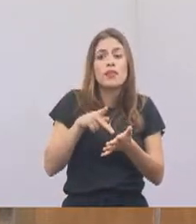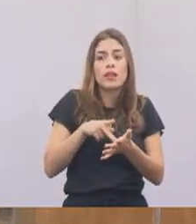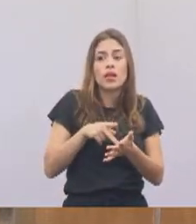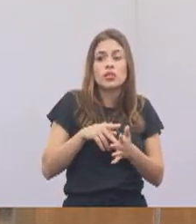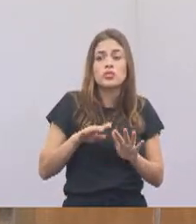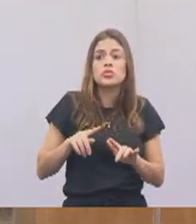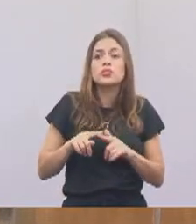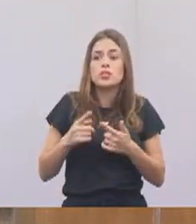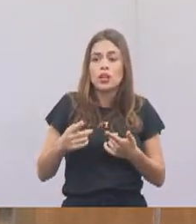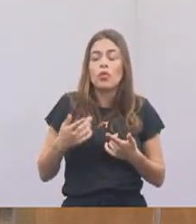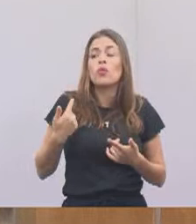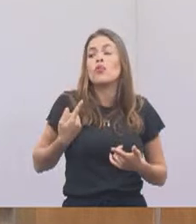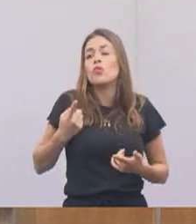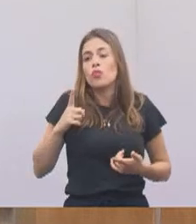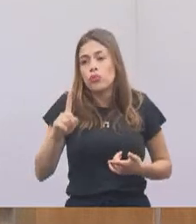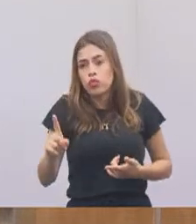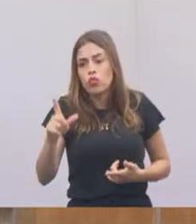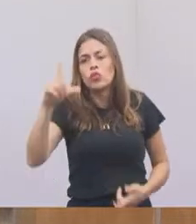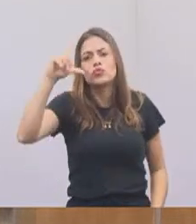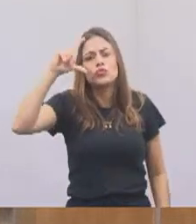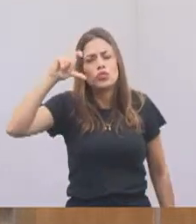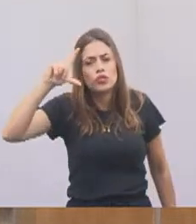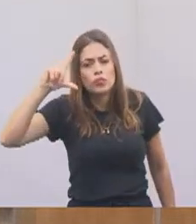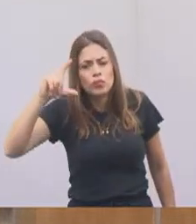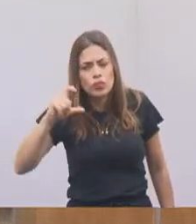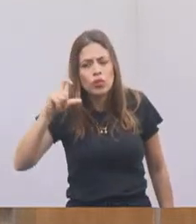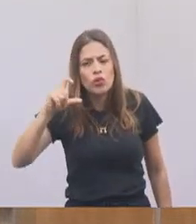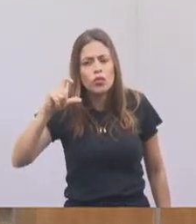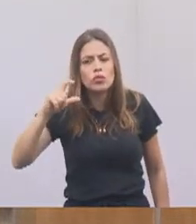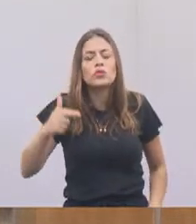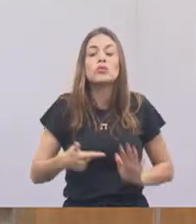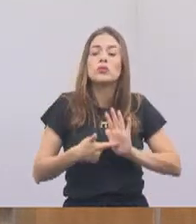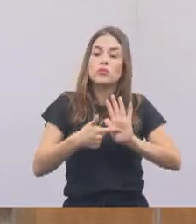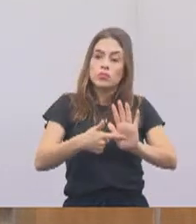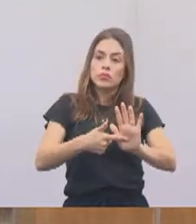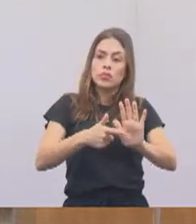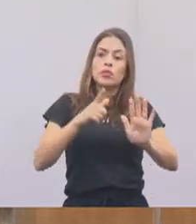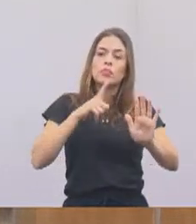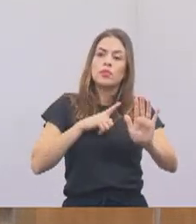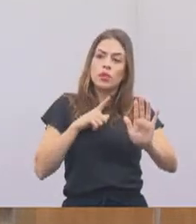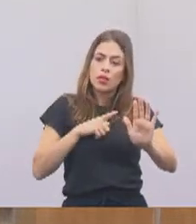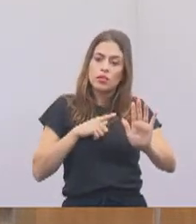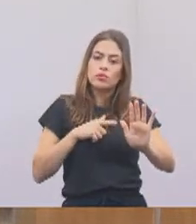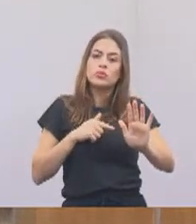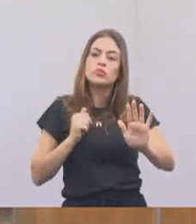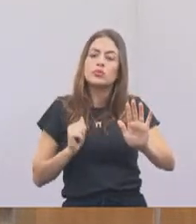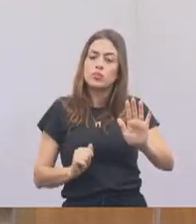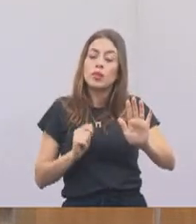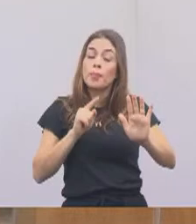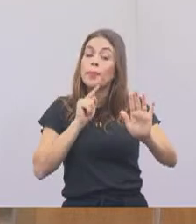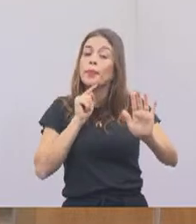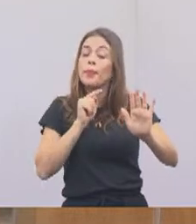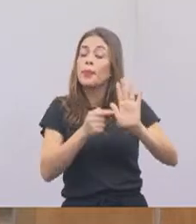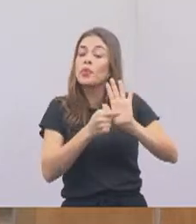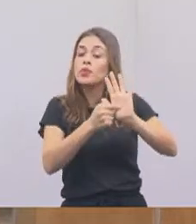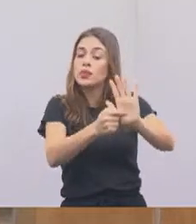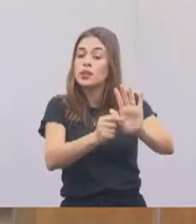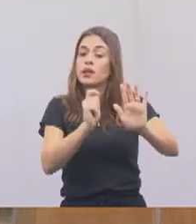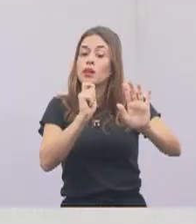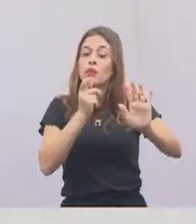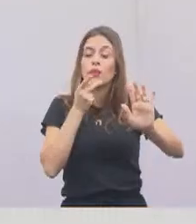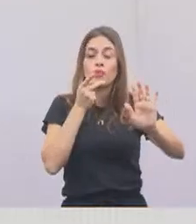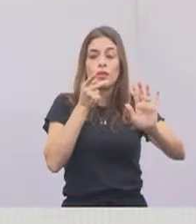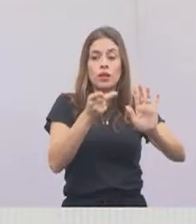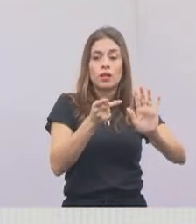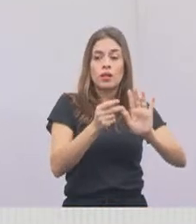Então, nós tirei foto, fui, e nós temos uma imagem que vai ilustrar bem o que eu estou dizendo. Vou pedir para que coloque.